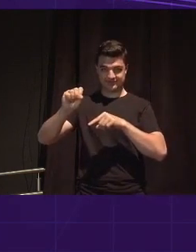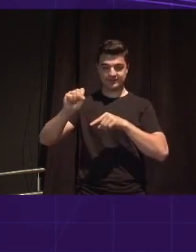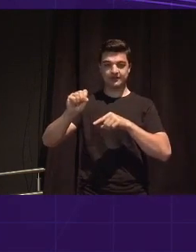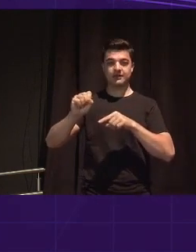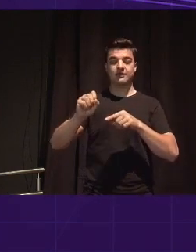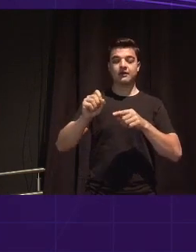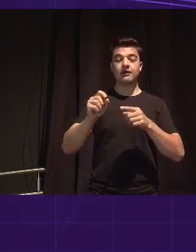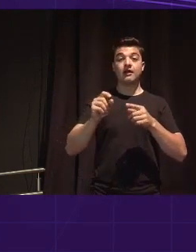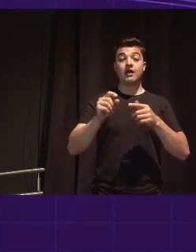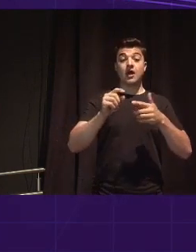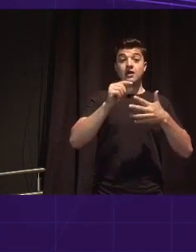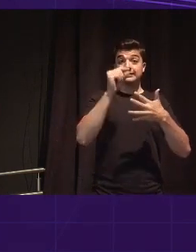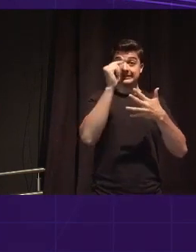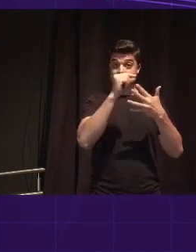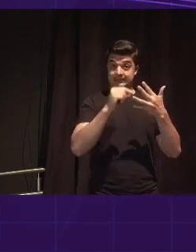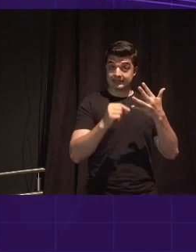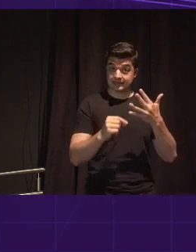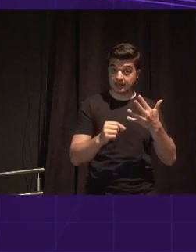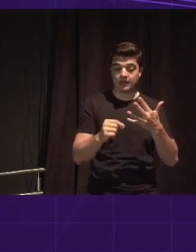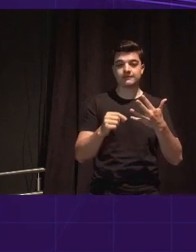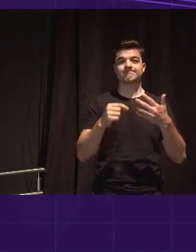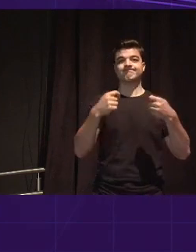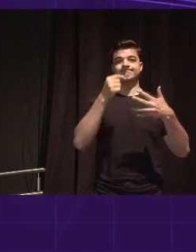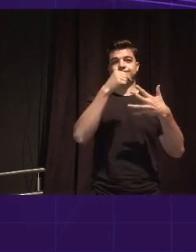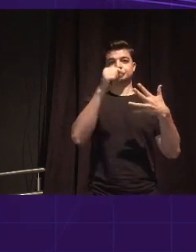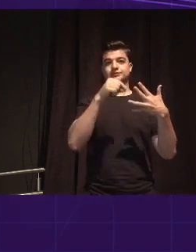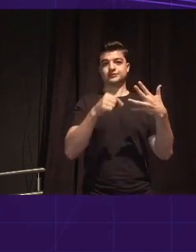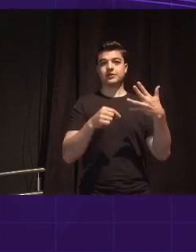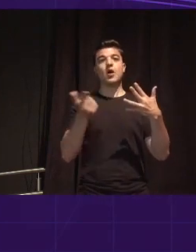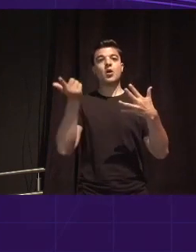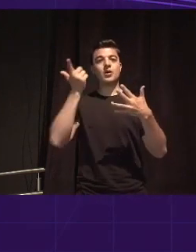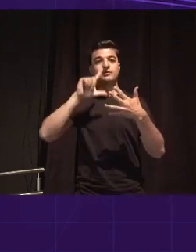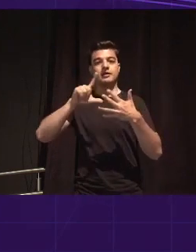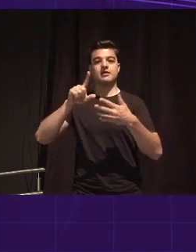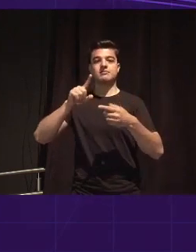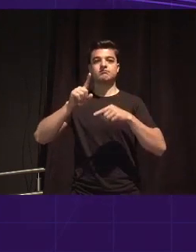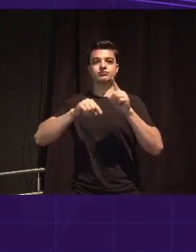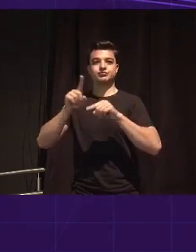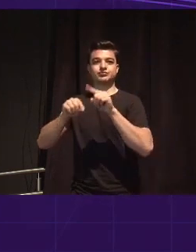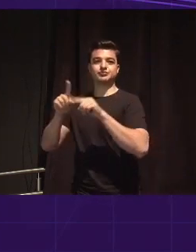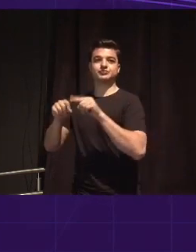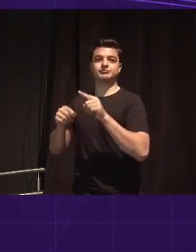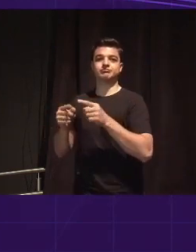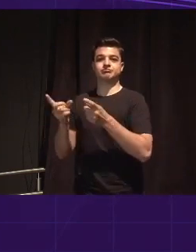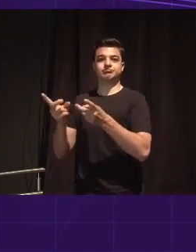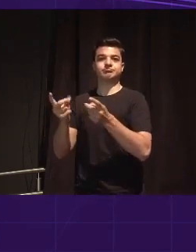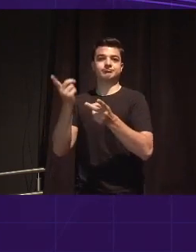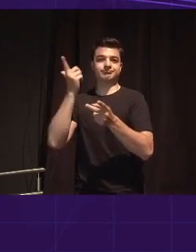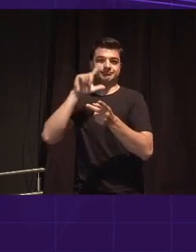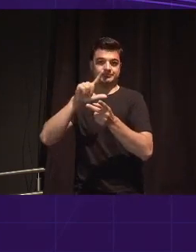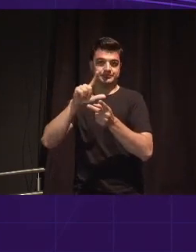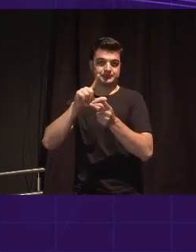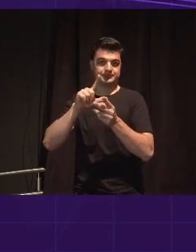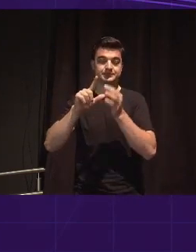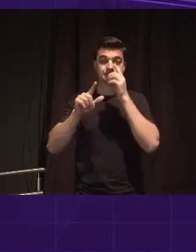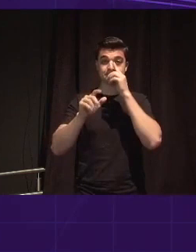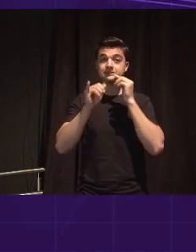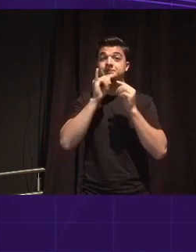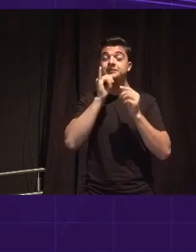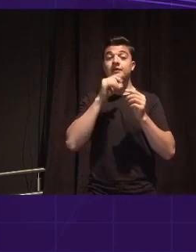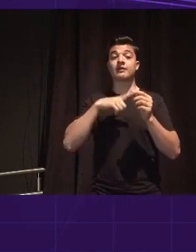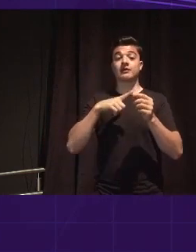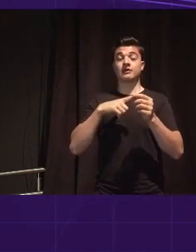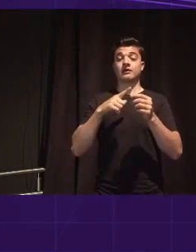suprir, né? Então, aqui a gente está vindo uma perspectiva nossa aqui da RD Station de uma empresa de SaaS, de uma empresa de